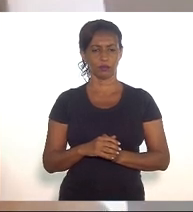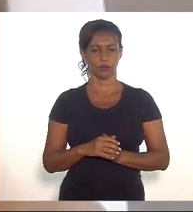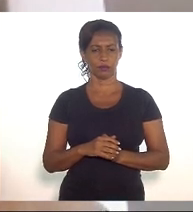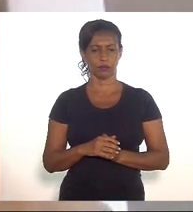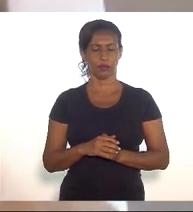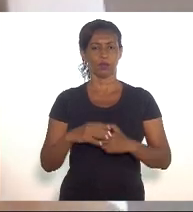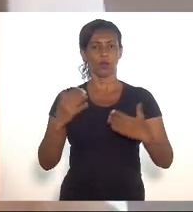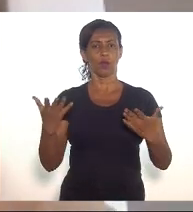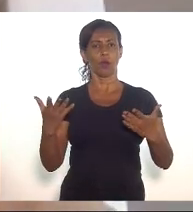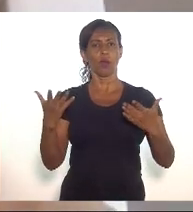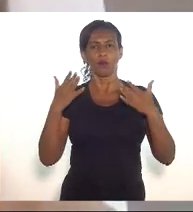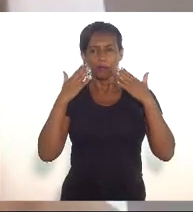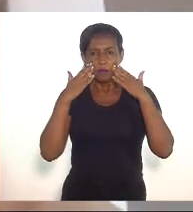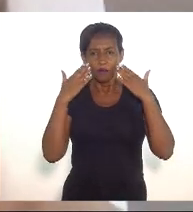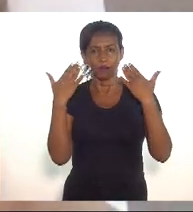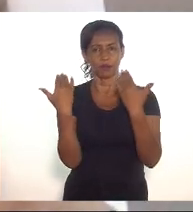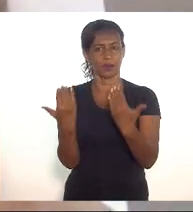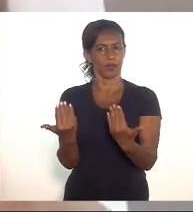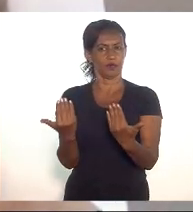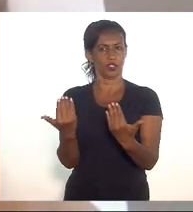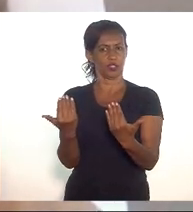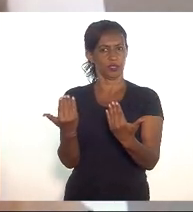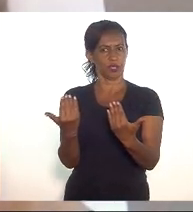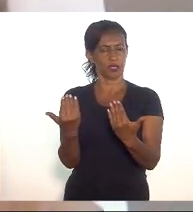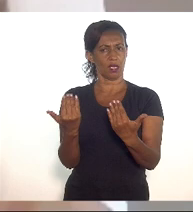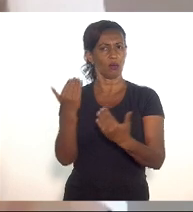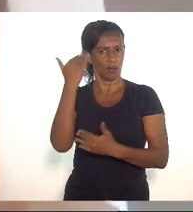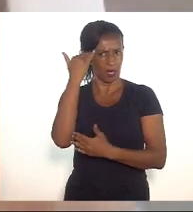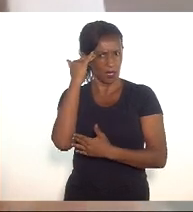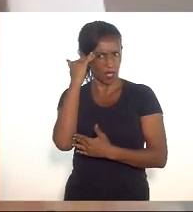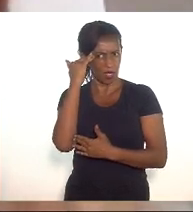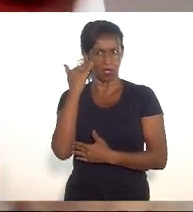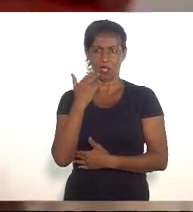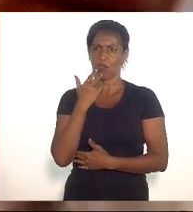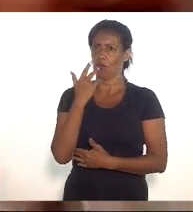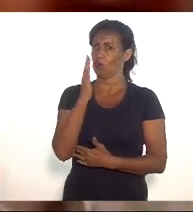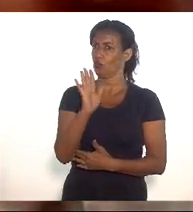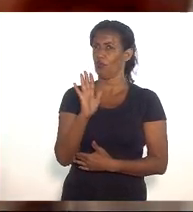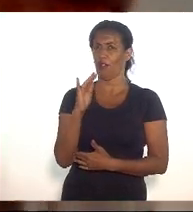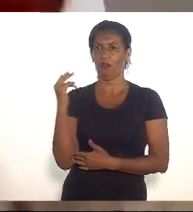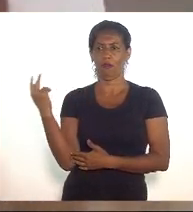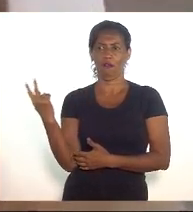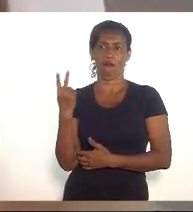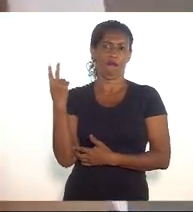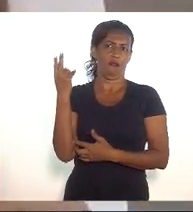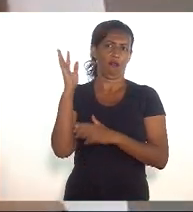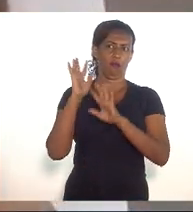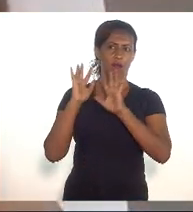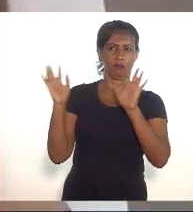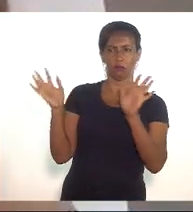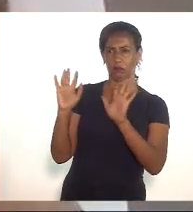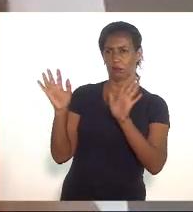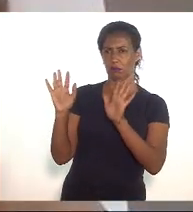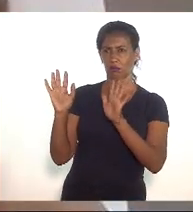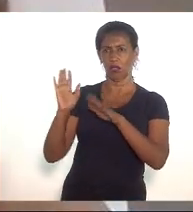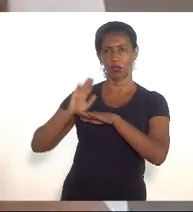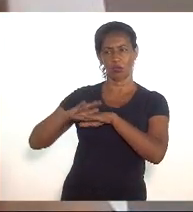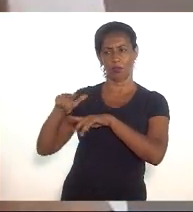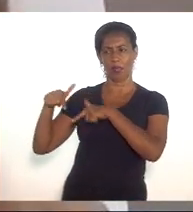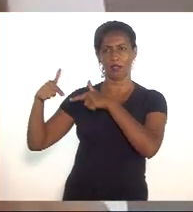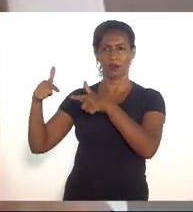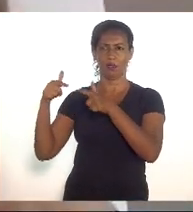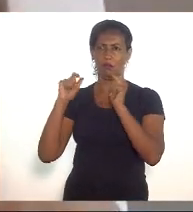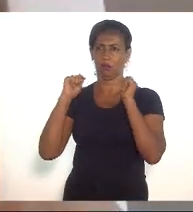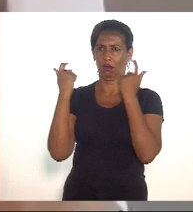com a manifestação, entenda bem, eu não estou aqui fazendo juízo de valor nenhum sobre as ações dessa